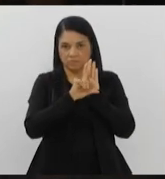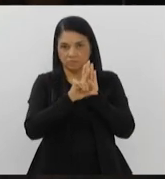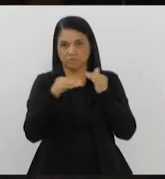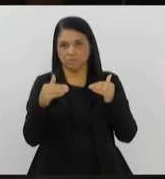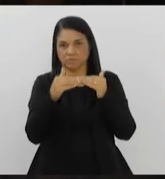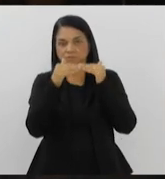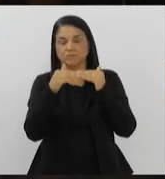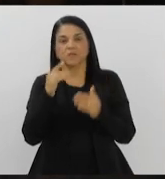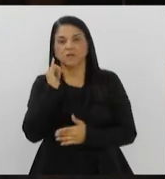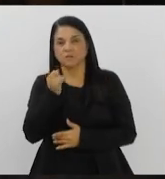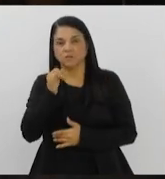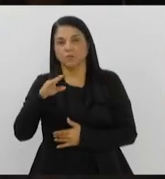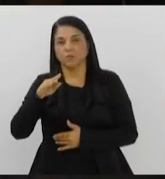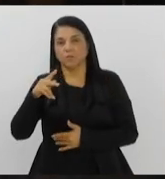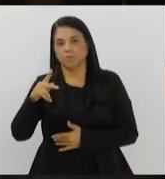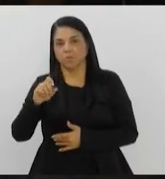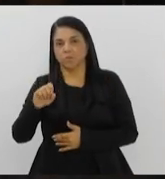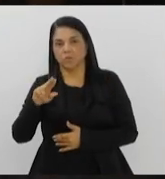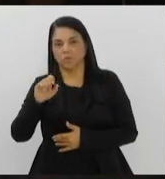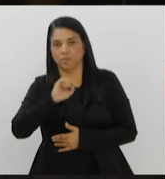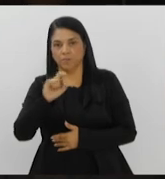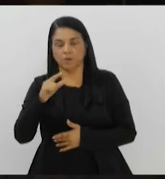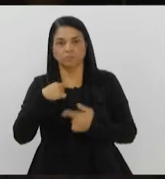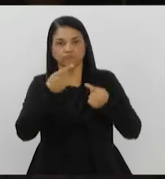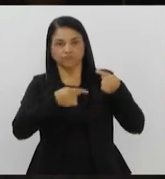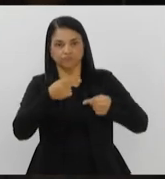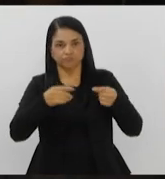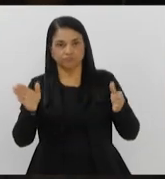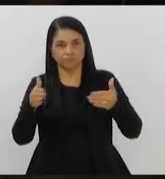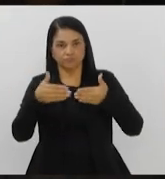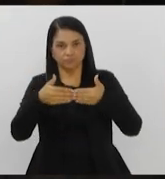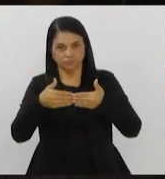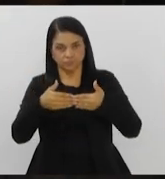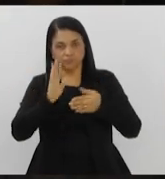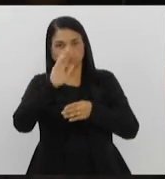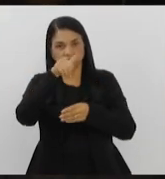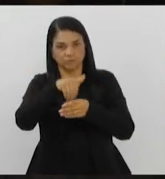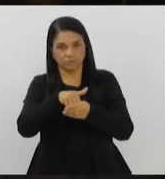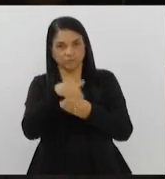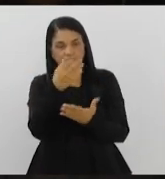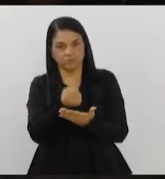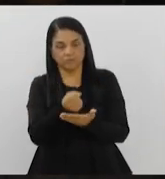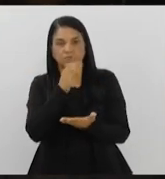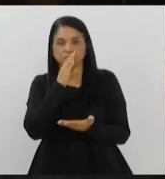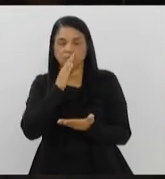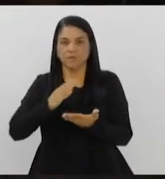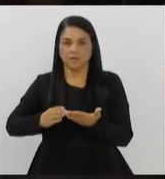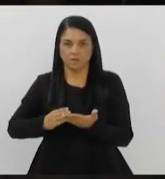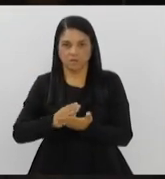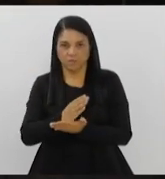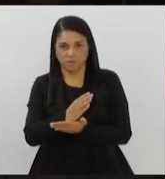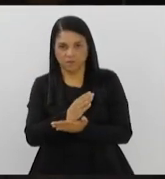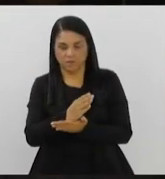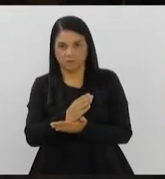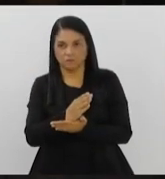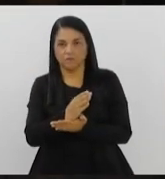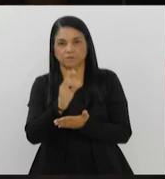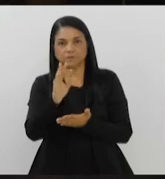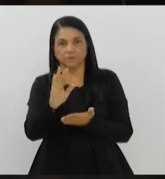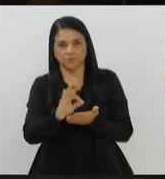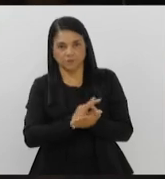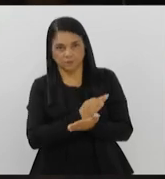Felipe Pobel. Em discussão, não havendo quem queira discutir, encerrada a discussão, em votação, os senhores que aprovam, permaneçam como estão. Aprovado,